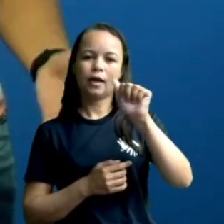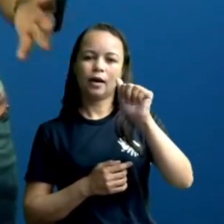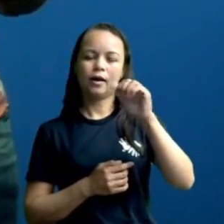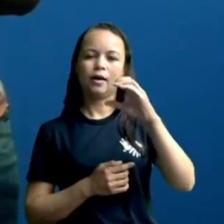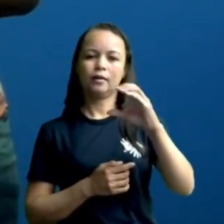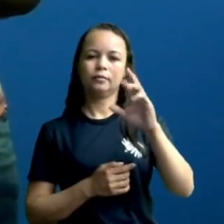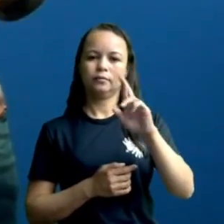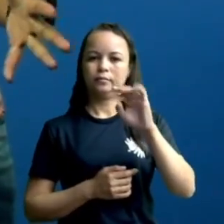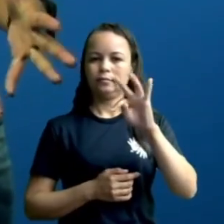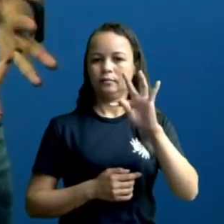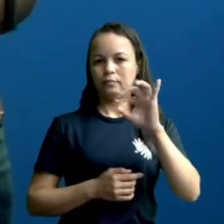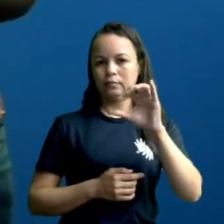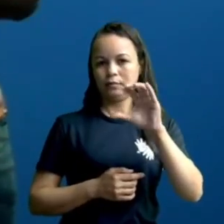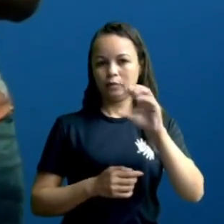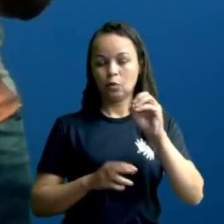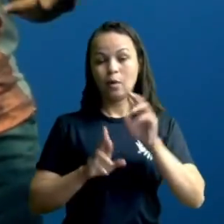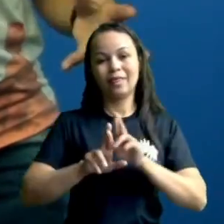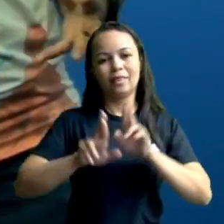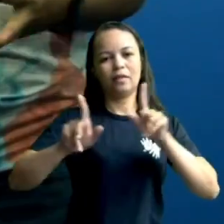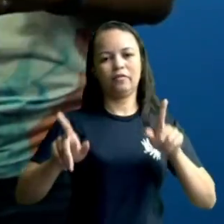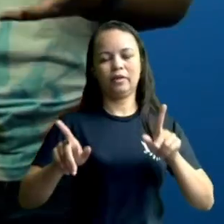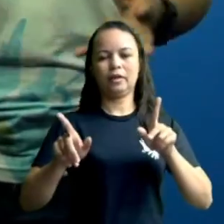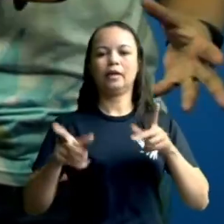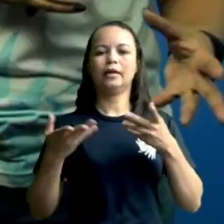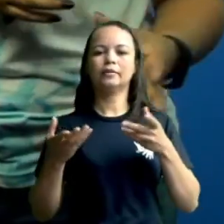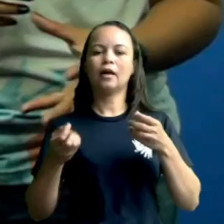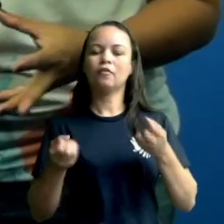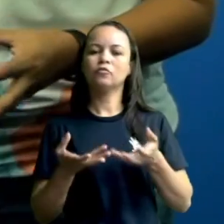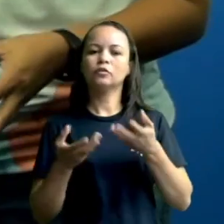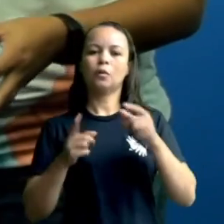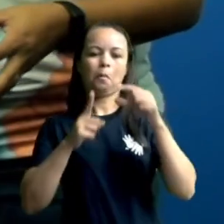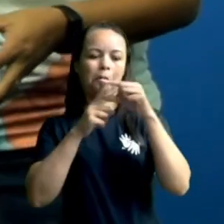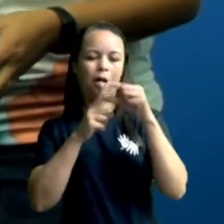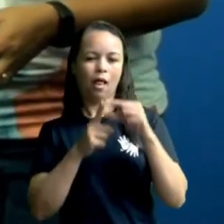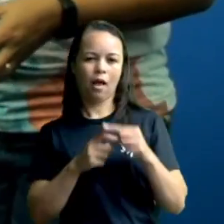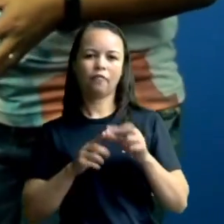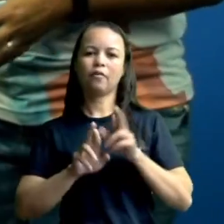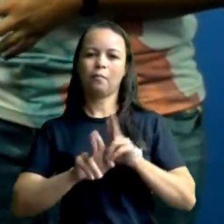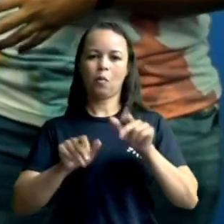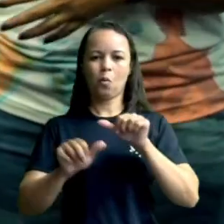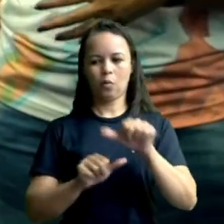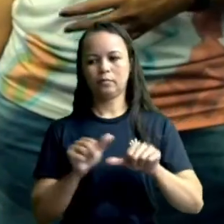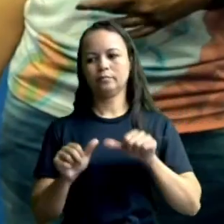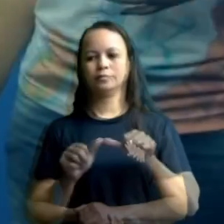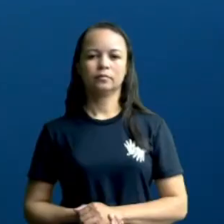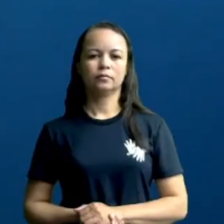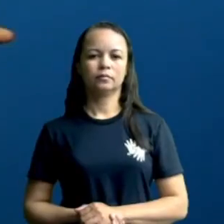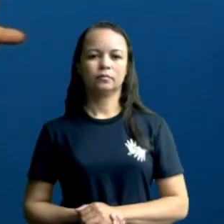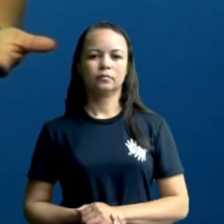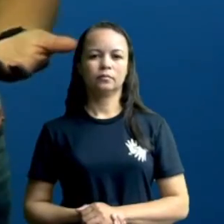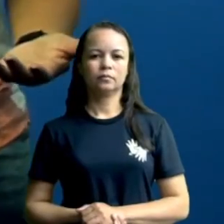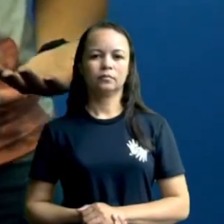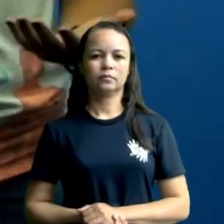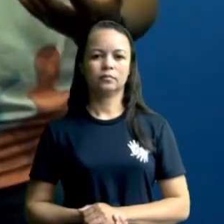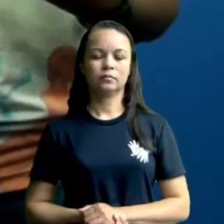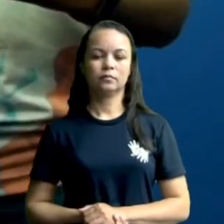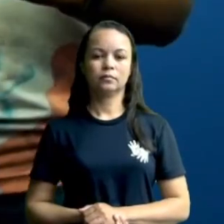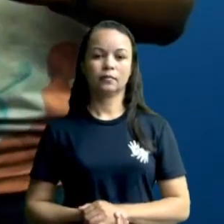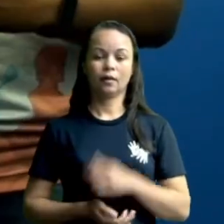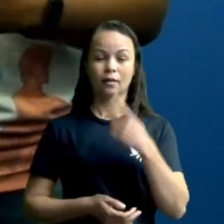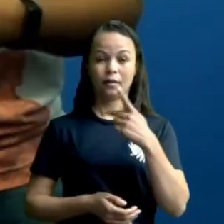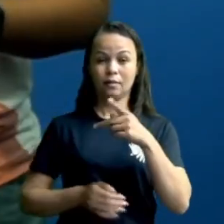É o acento que diferencia a classe, a função da palavra, tá certo? Nessa regra